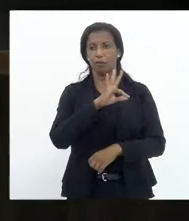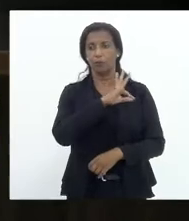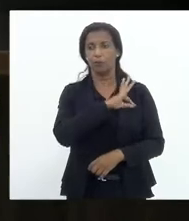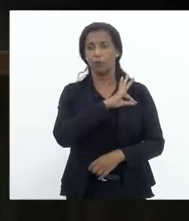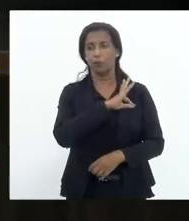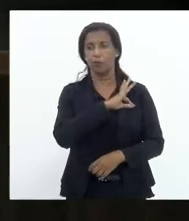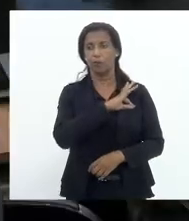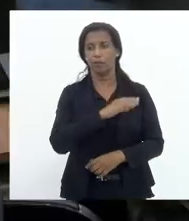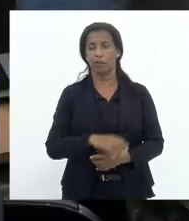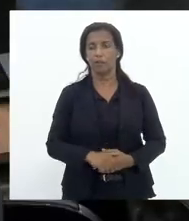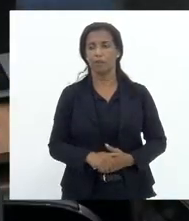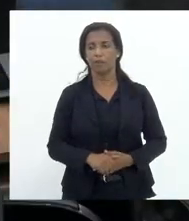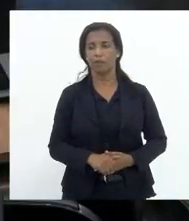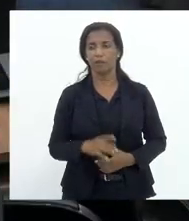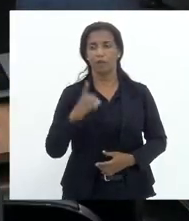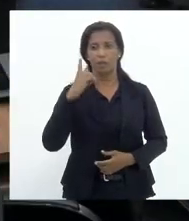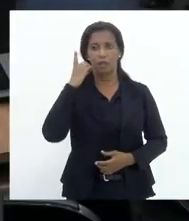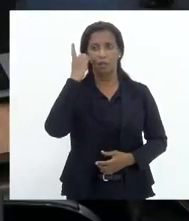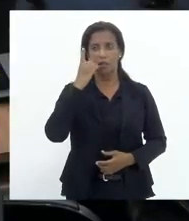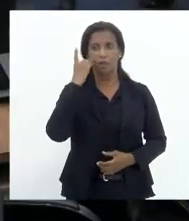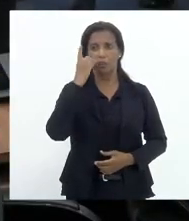delegado Carlos Augusto